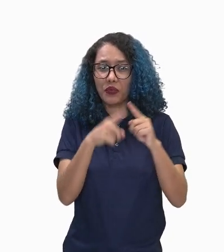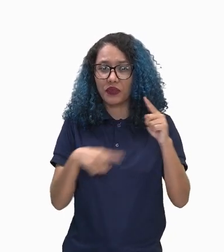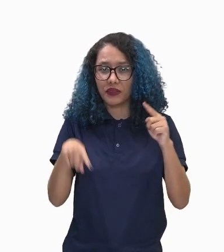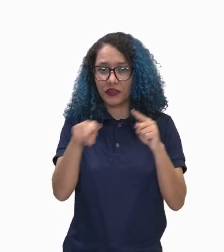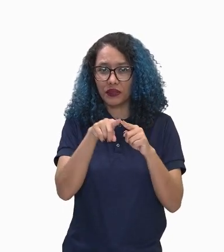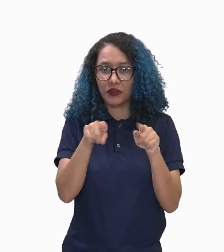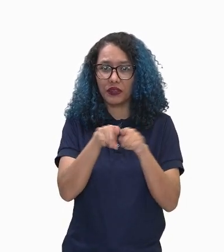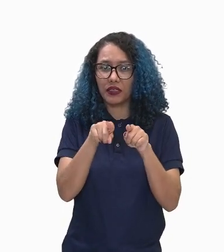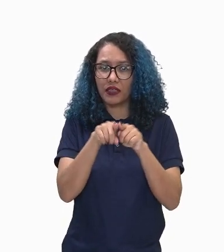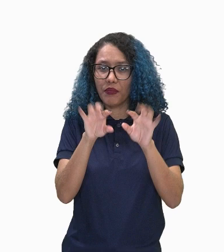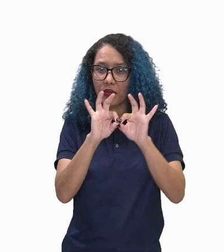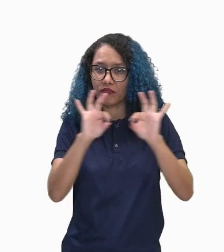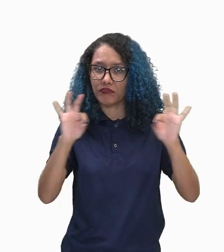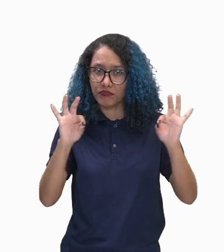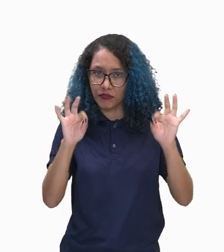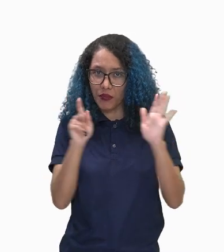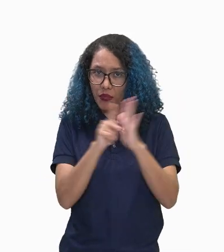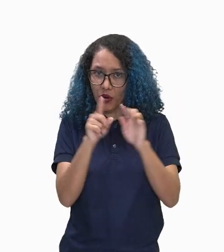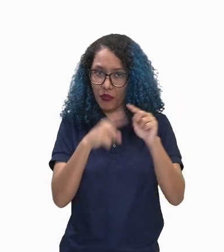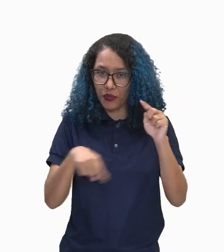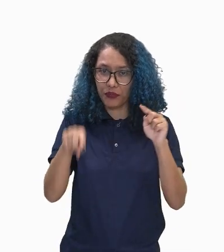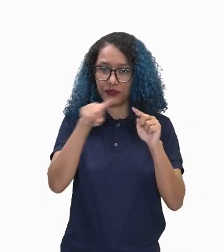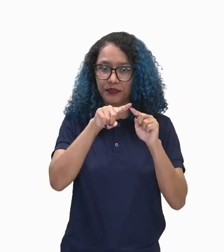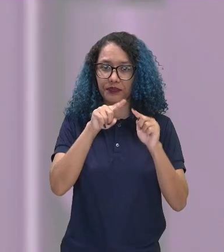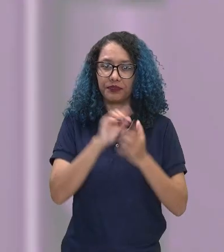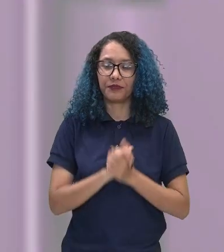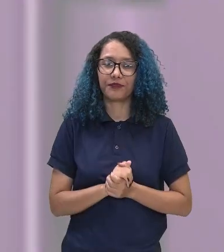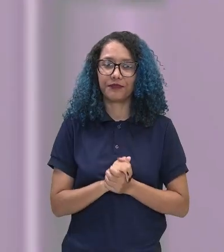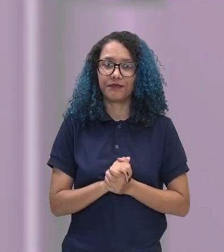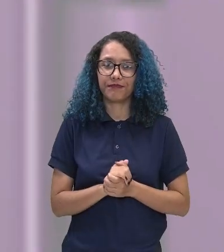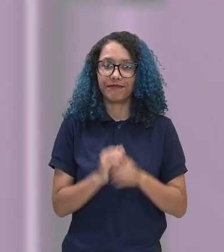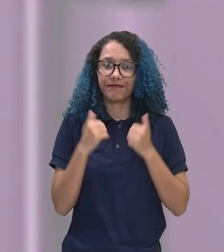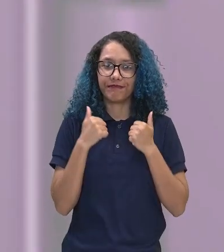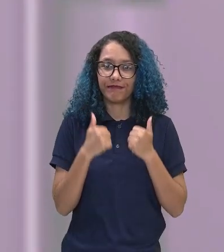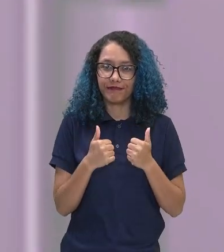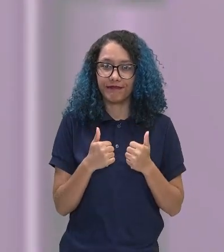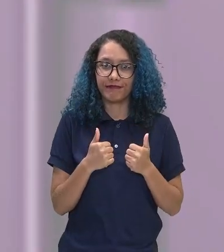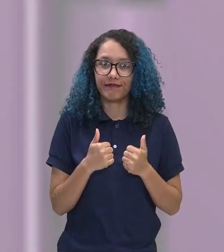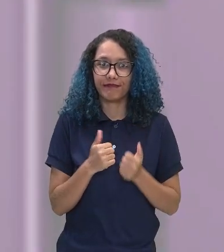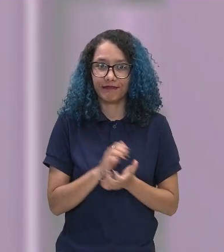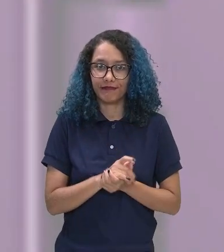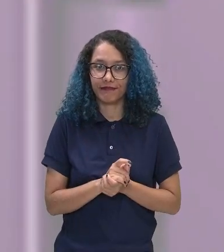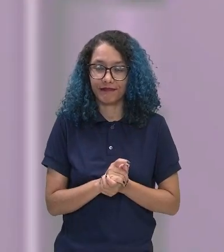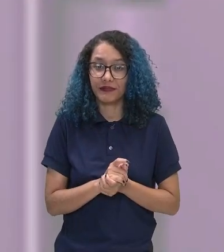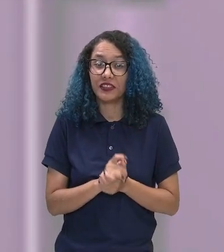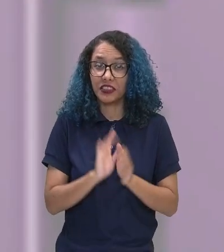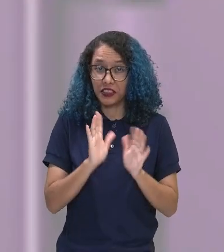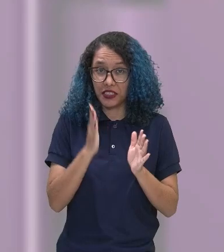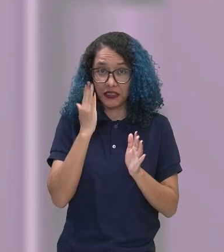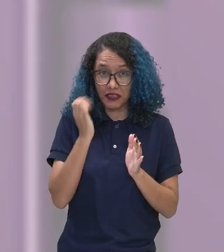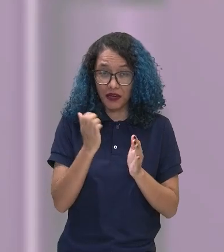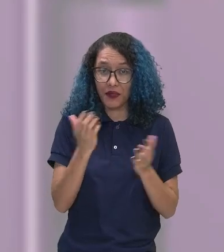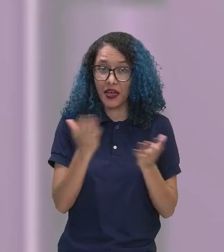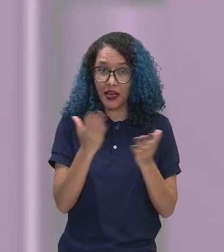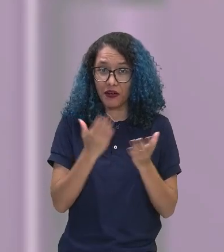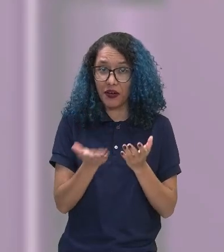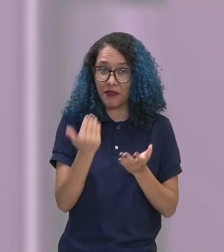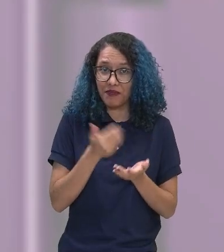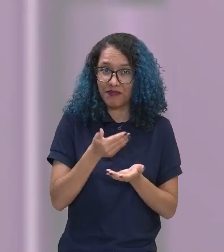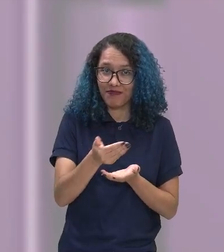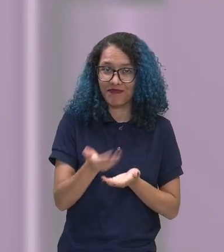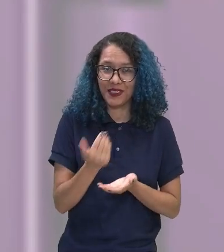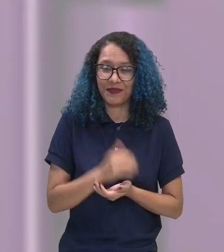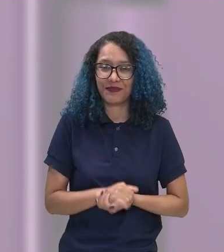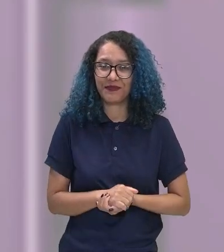e comprimento de uma circunferência. Muito bem, meus queridos alunos, já sabemos o que vamos estudar, então eu te convido a vir comigo para essa